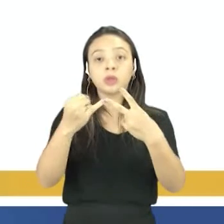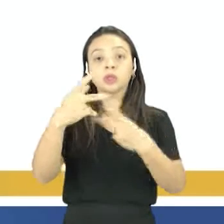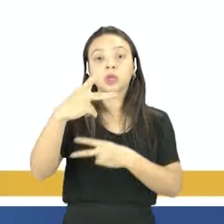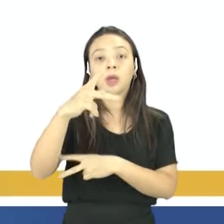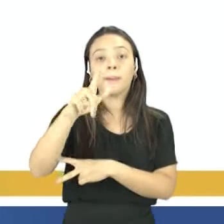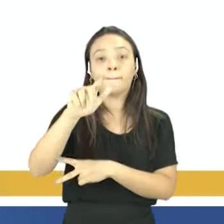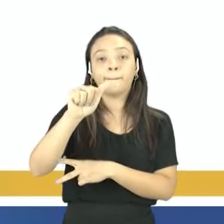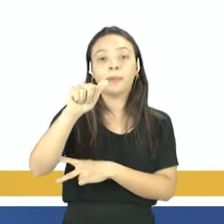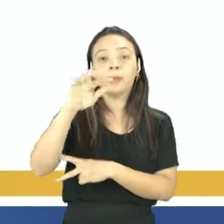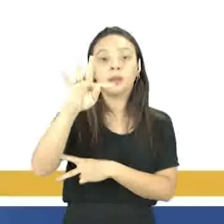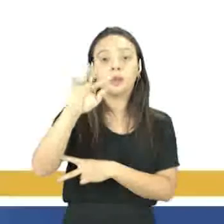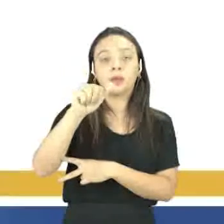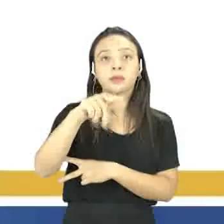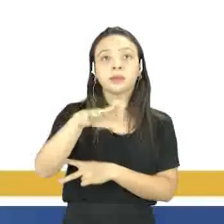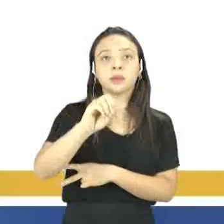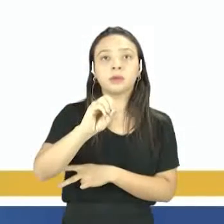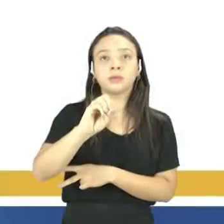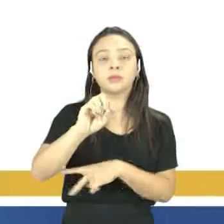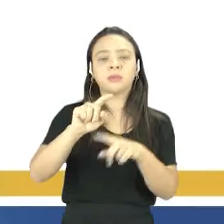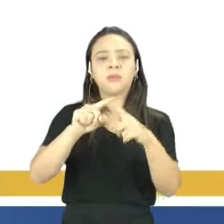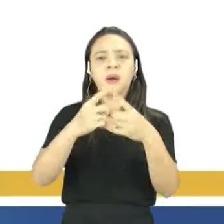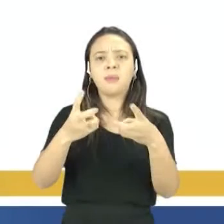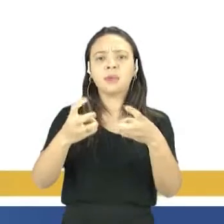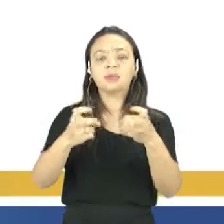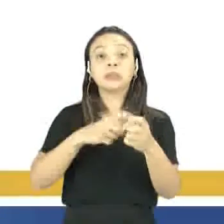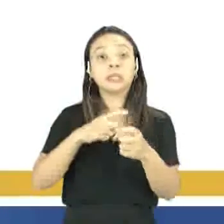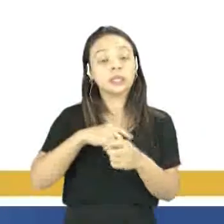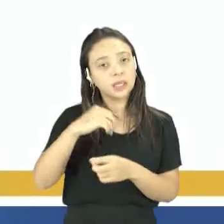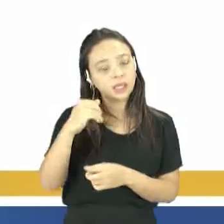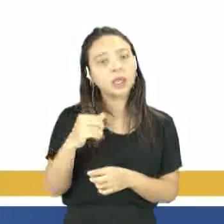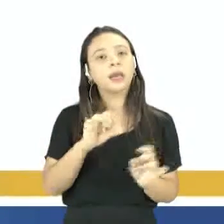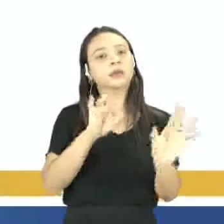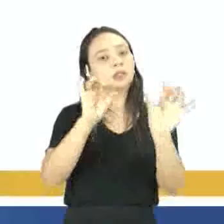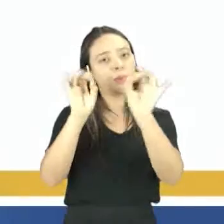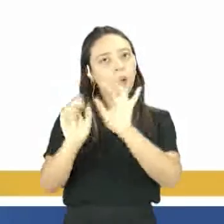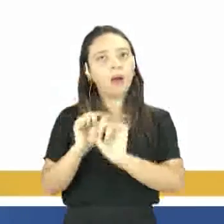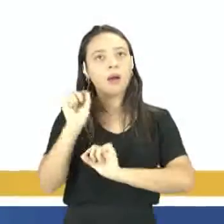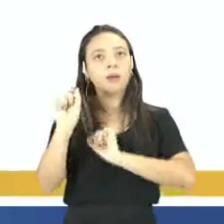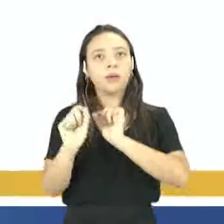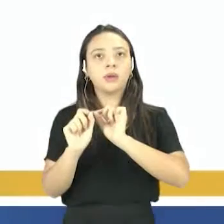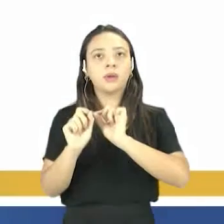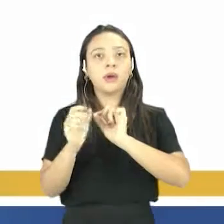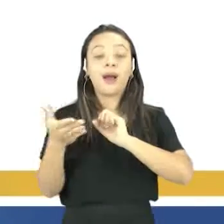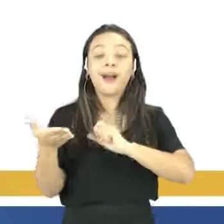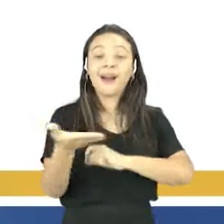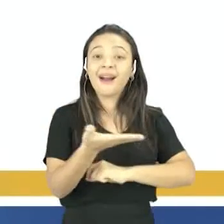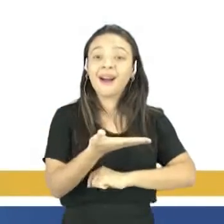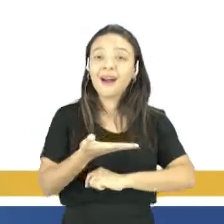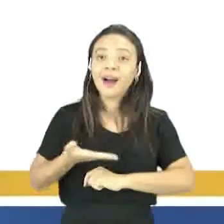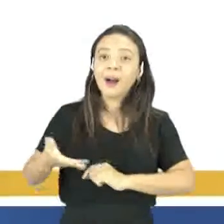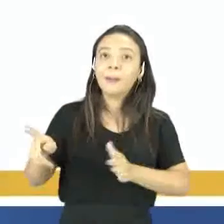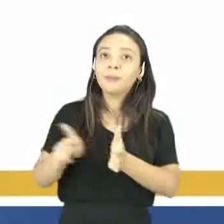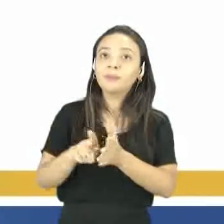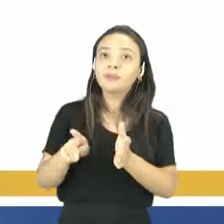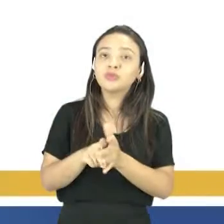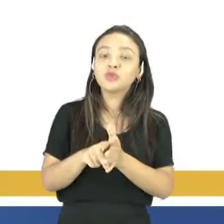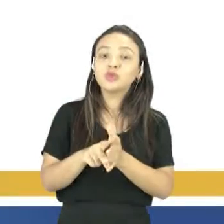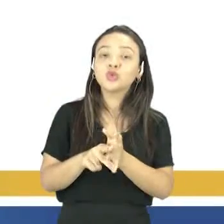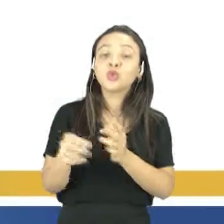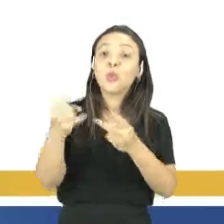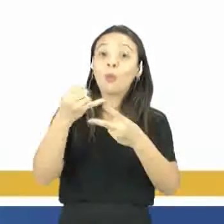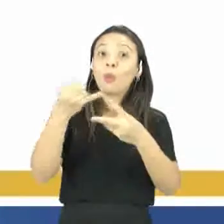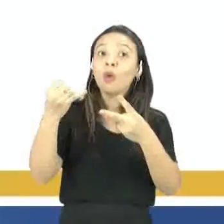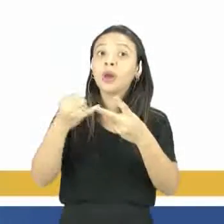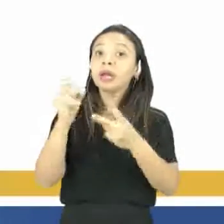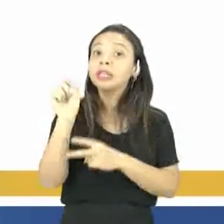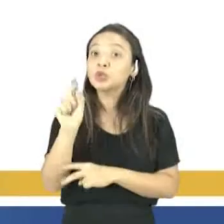gente. Mas olha o que há de especial, né? Por exemplo, a superfície do poliedro azul, que